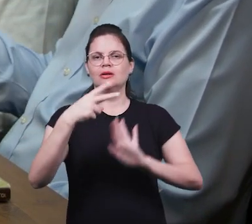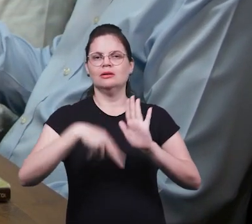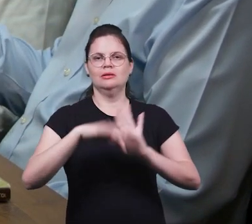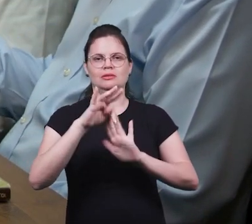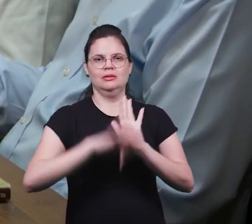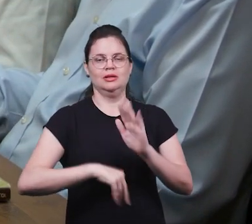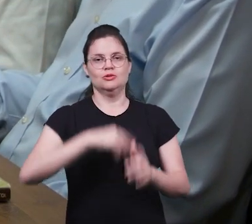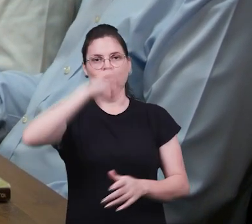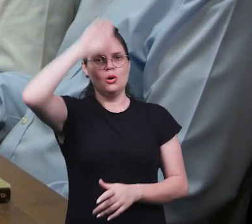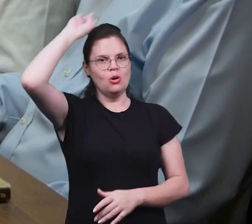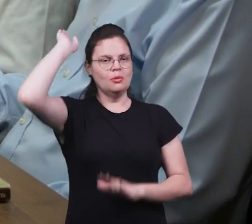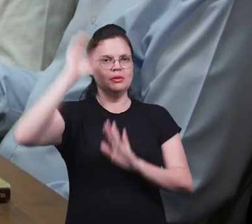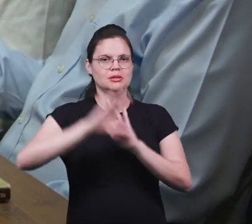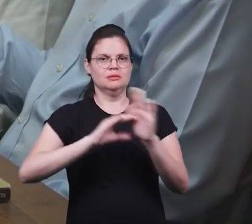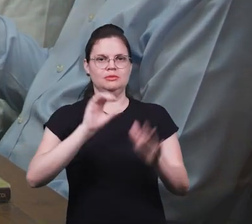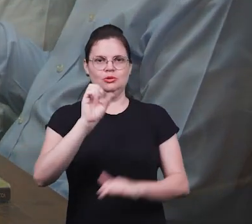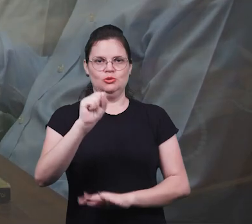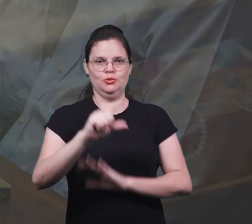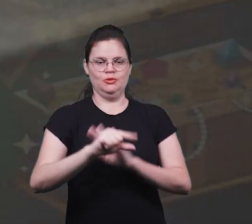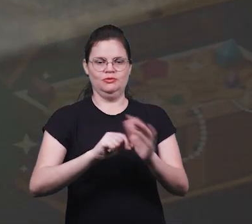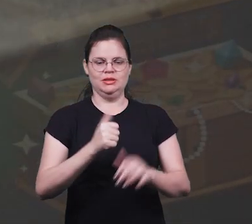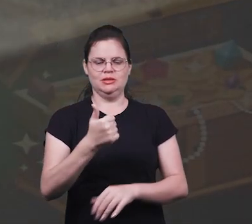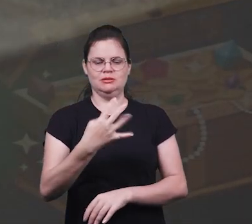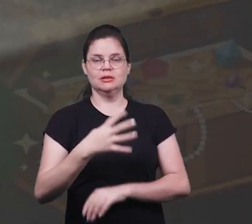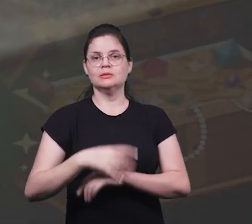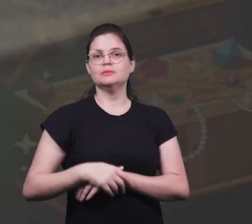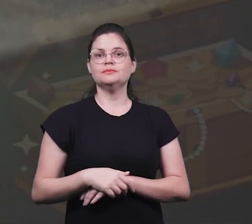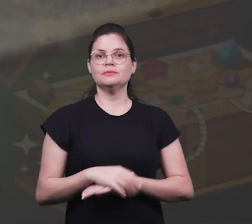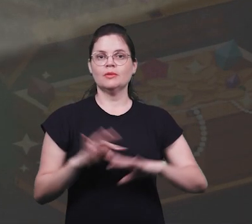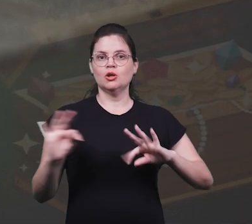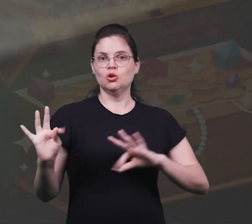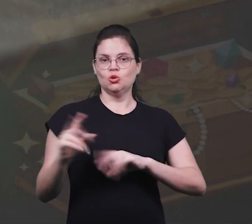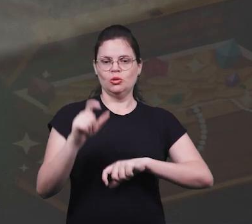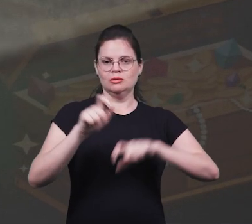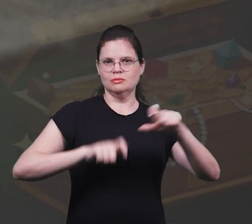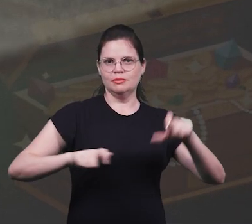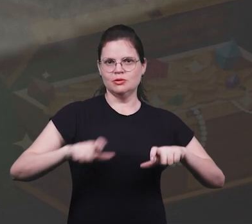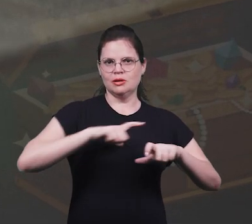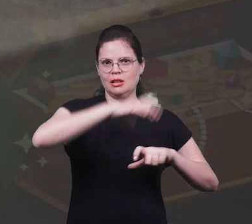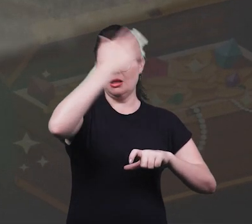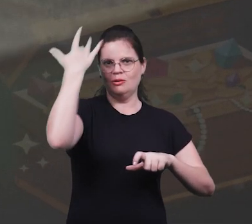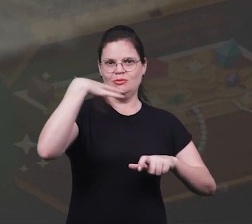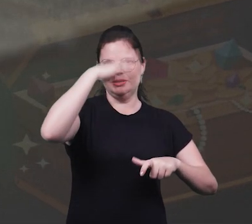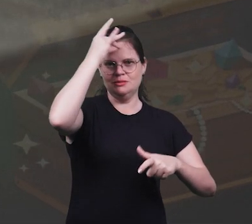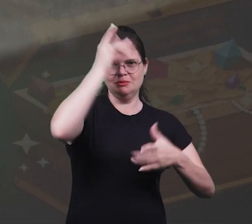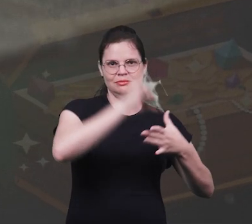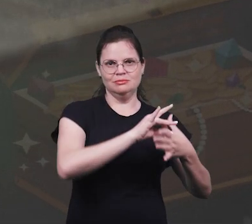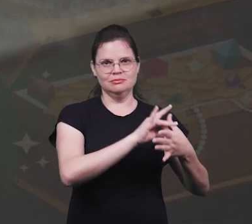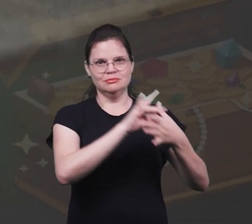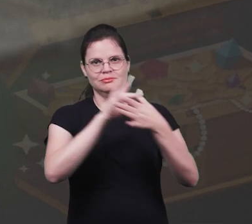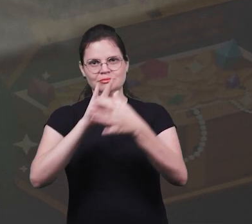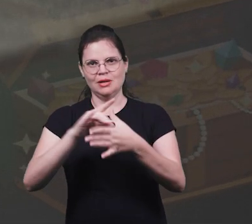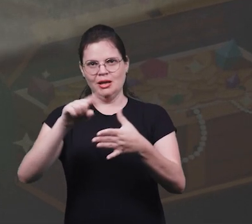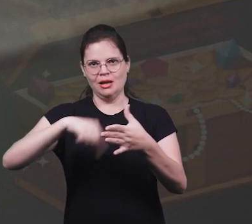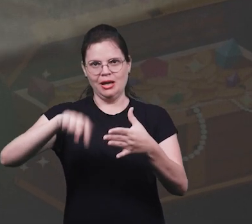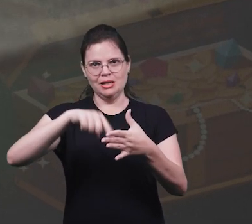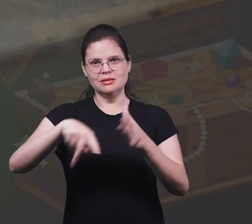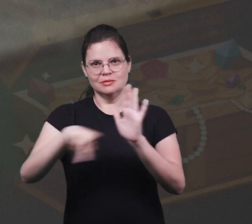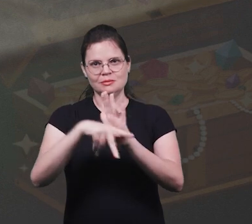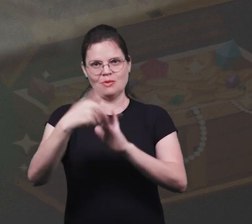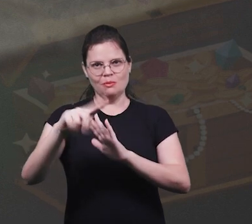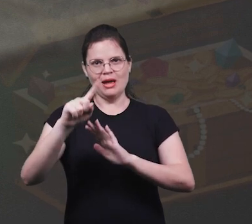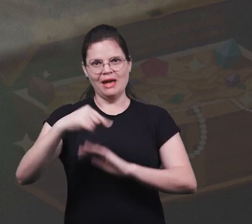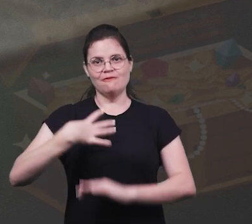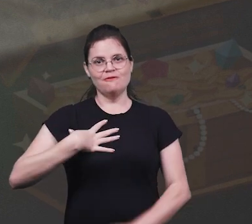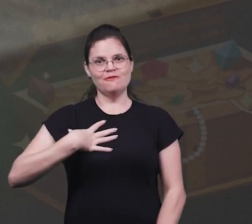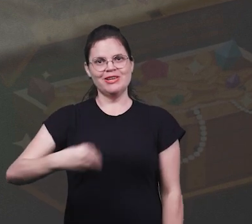de Romanos 8,14. Porque todos os que são guiados pelo Espírito de Deus, esses são os